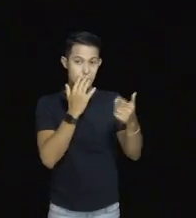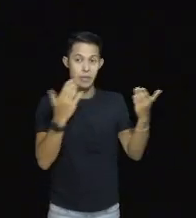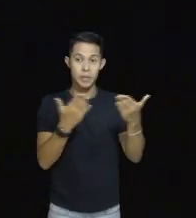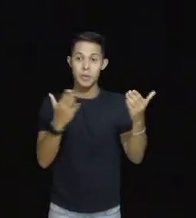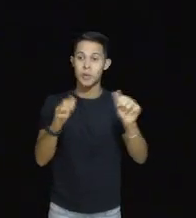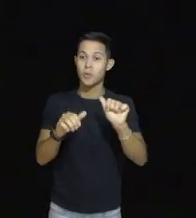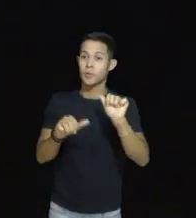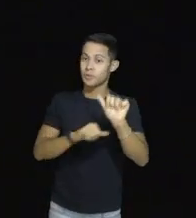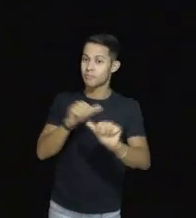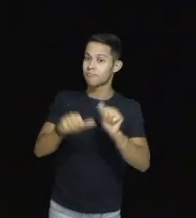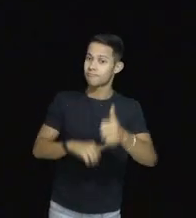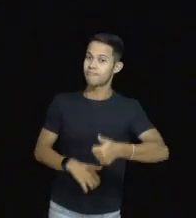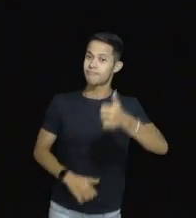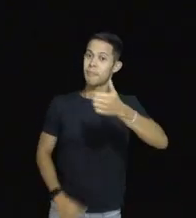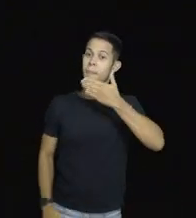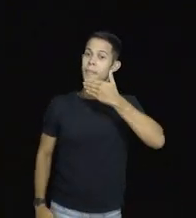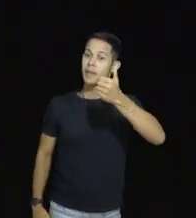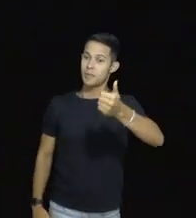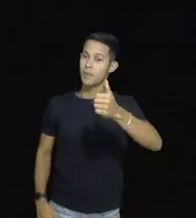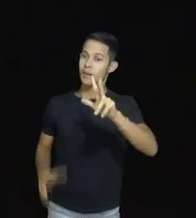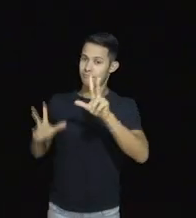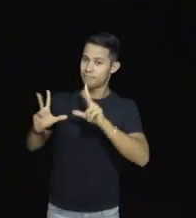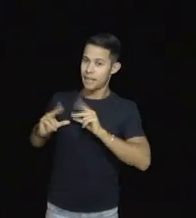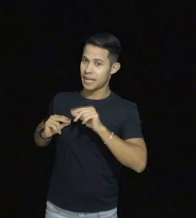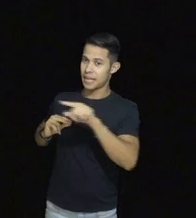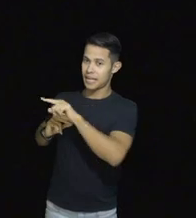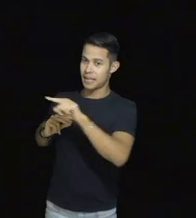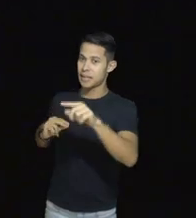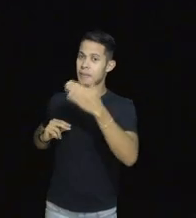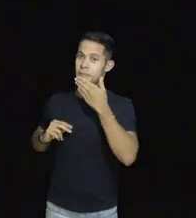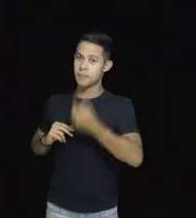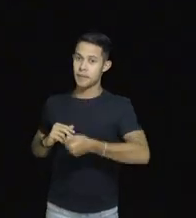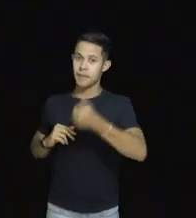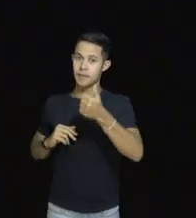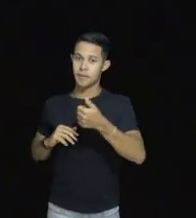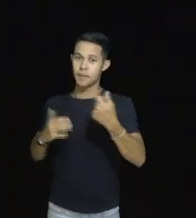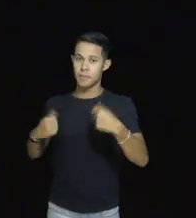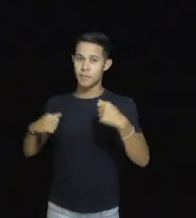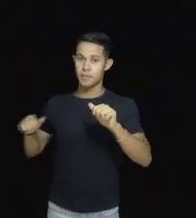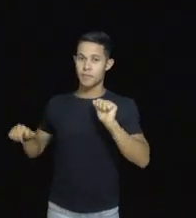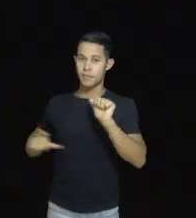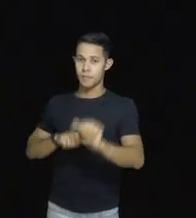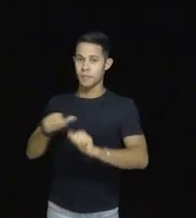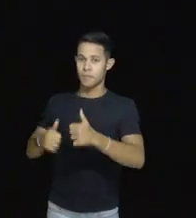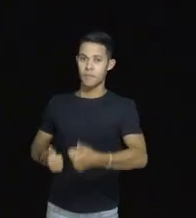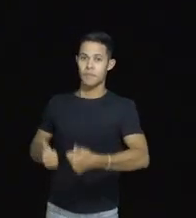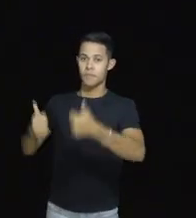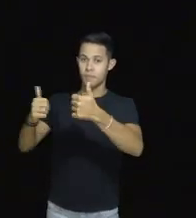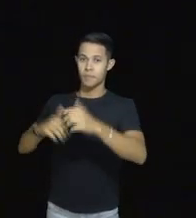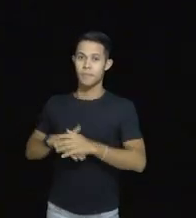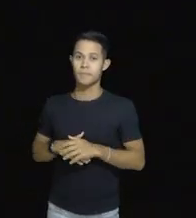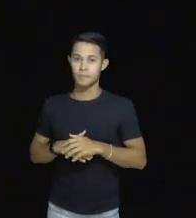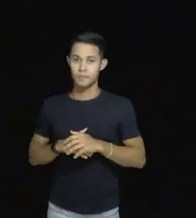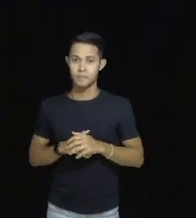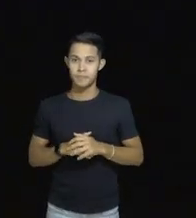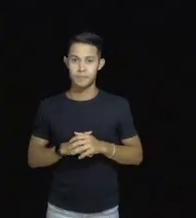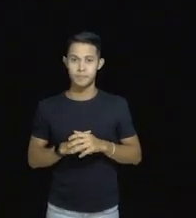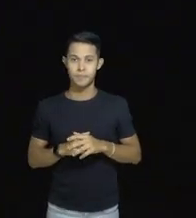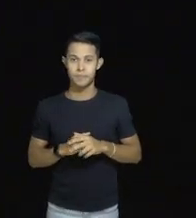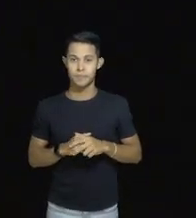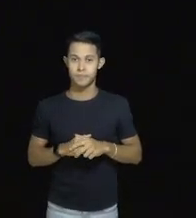acho que as crianças precisam e merecem, mas acho que melhor do que foi alguns anos atrás.